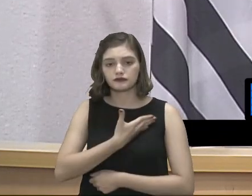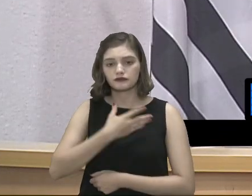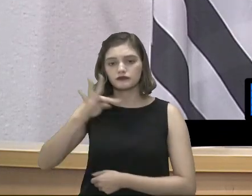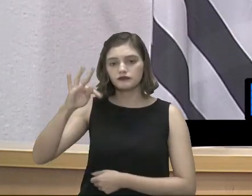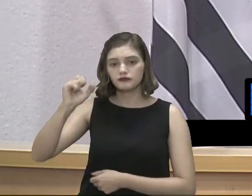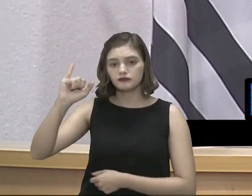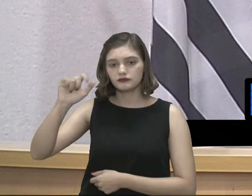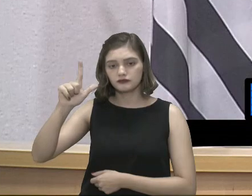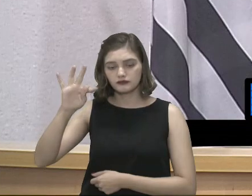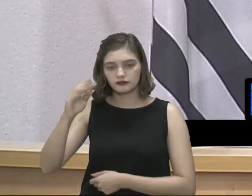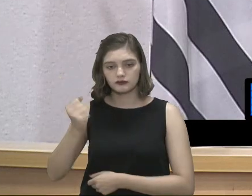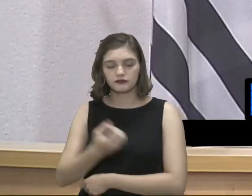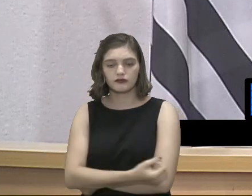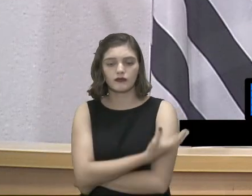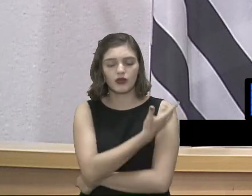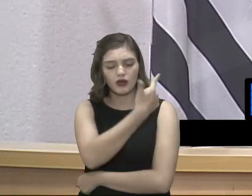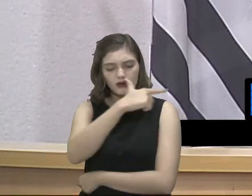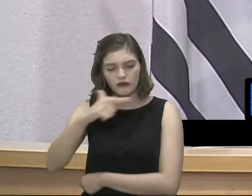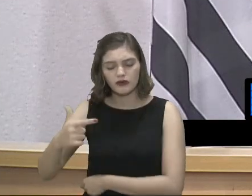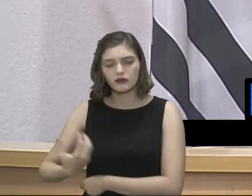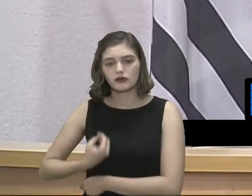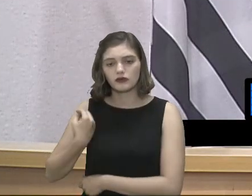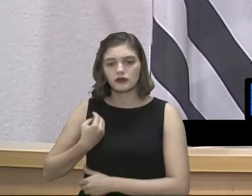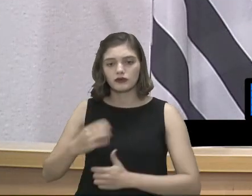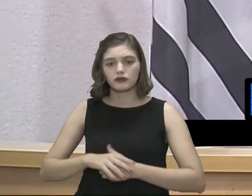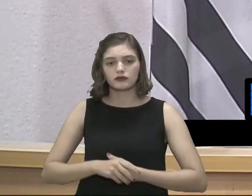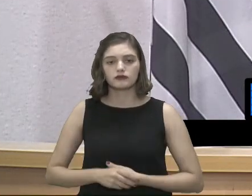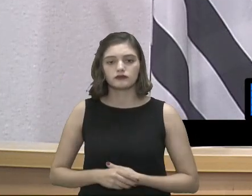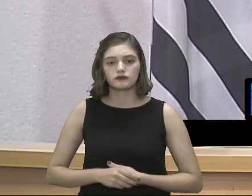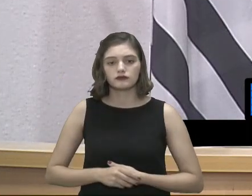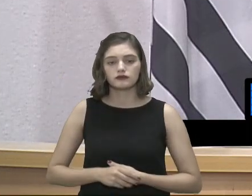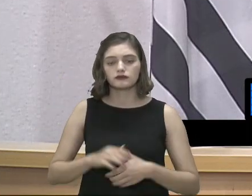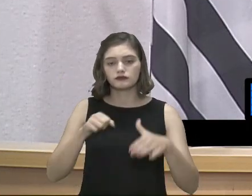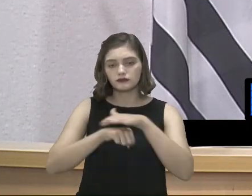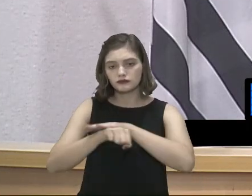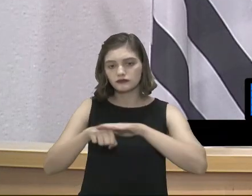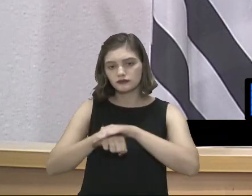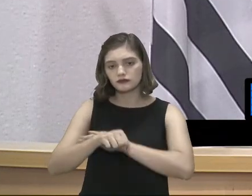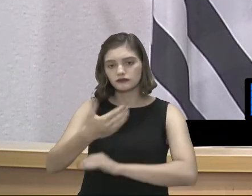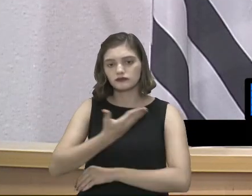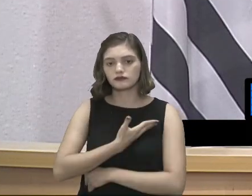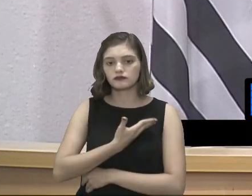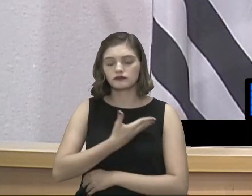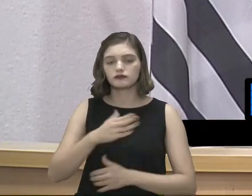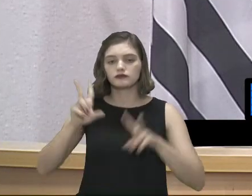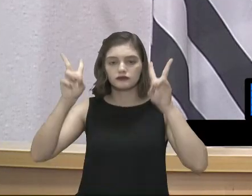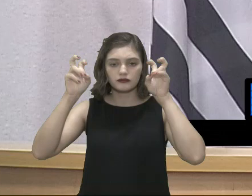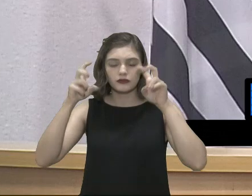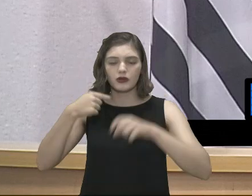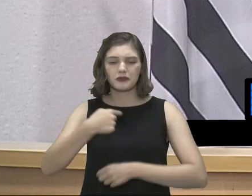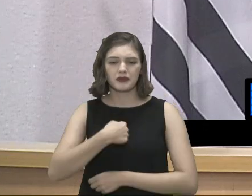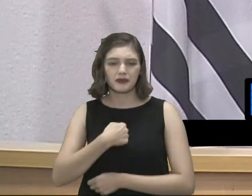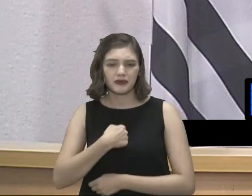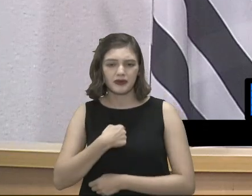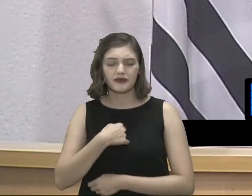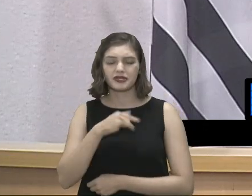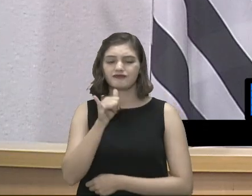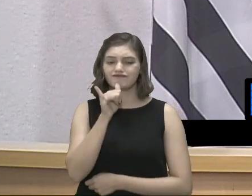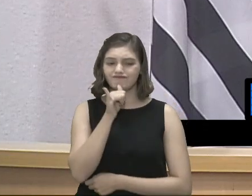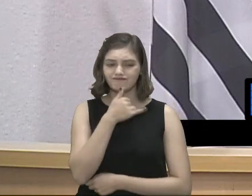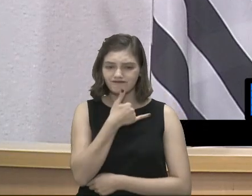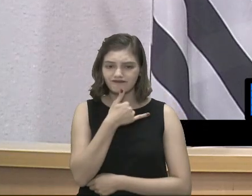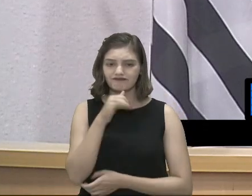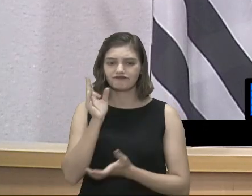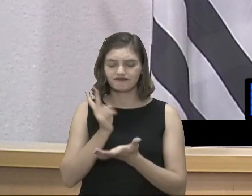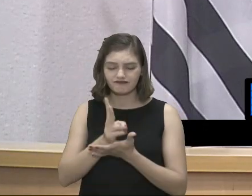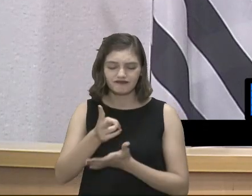né? E para algumas outras pessoas presentes. E conversei com muitos amigos sobre esse tema, porque foi para mim lamentável,